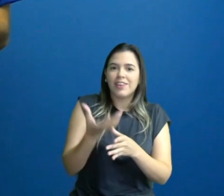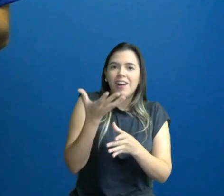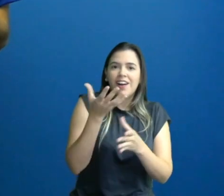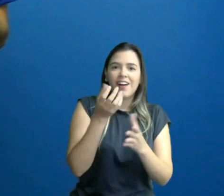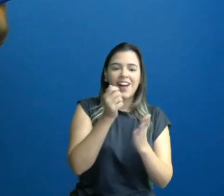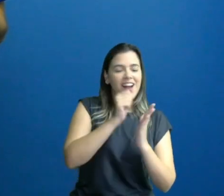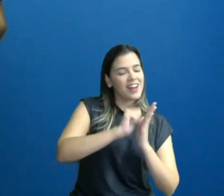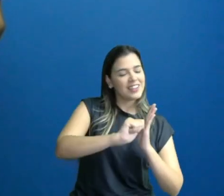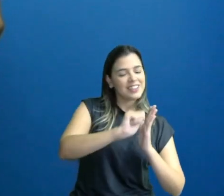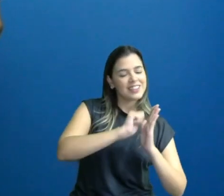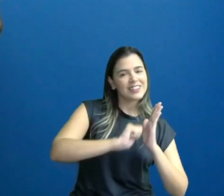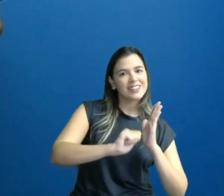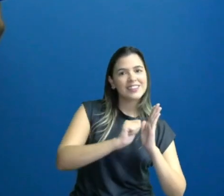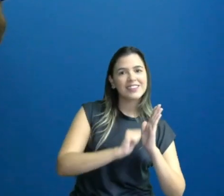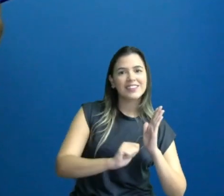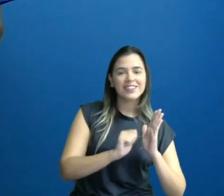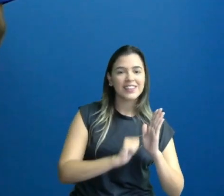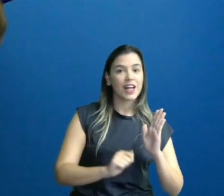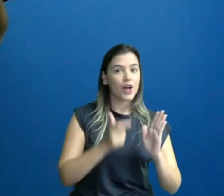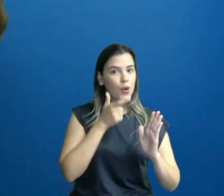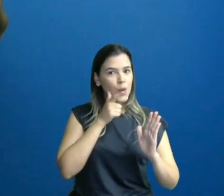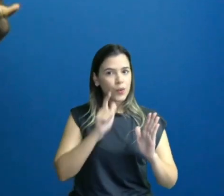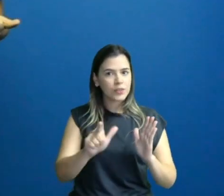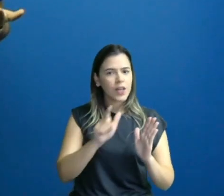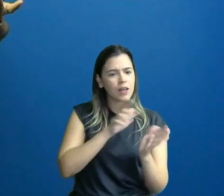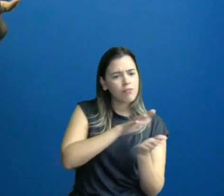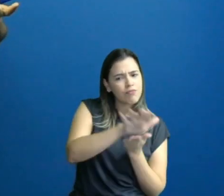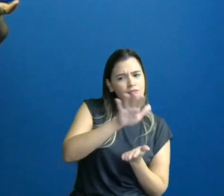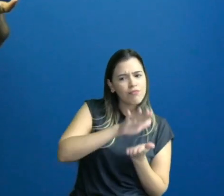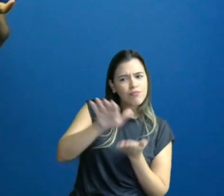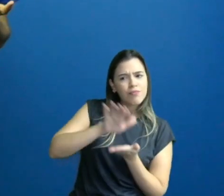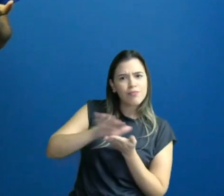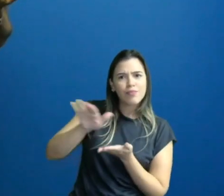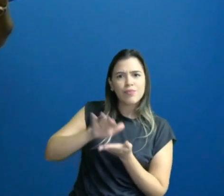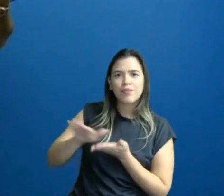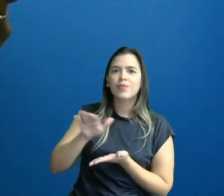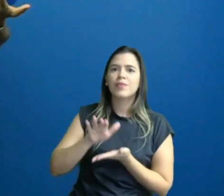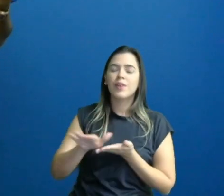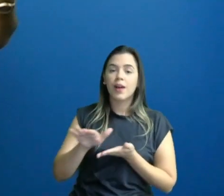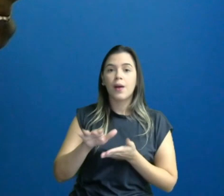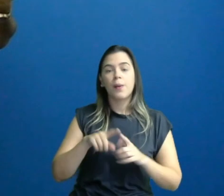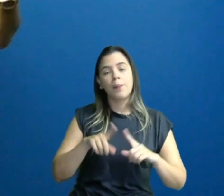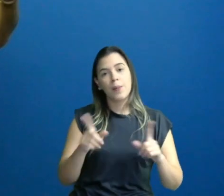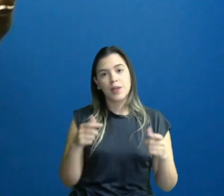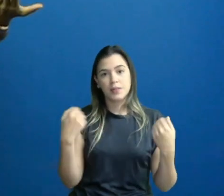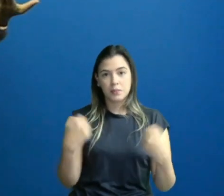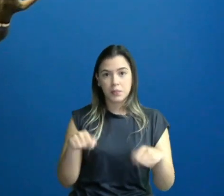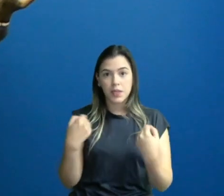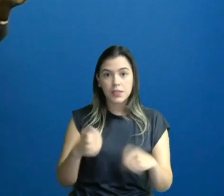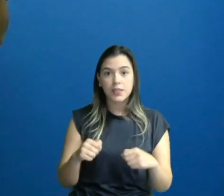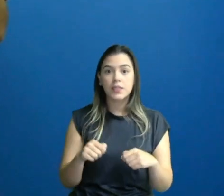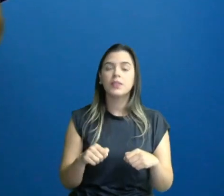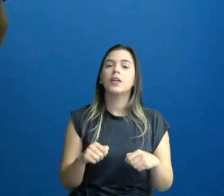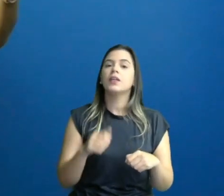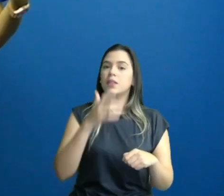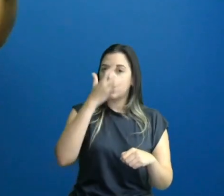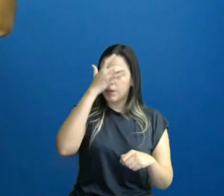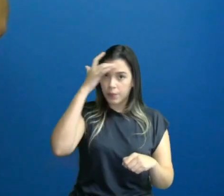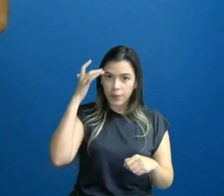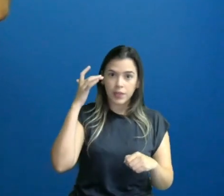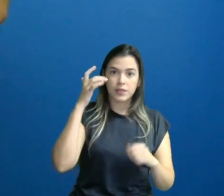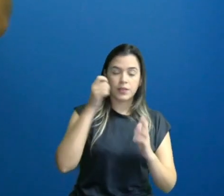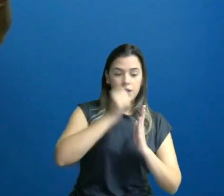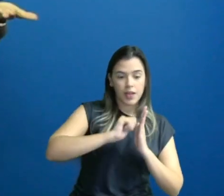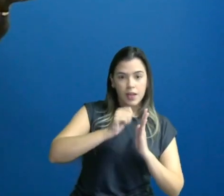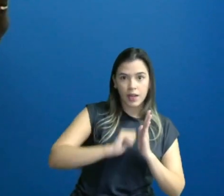as pessoas conseguem Escrever e Enviar suas próprias correspondências mas ainda pra é um passageiro não